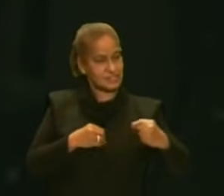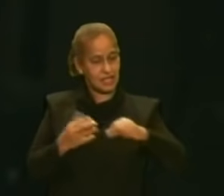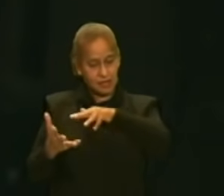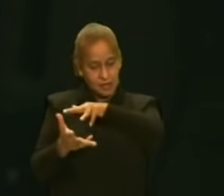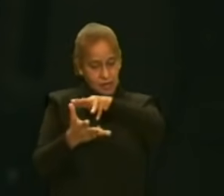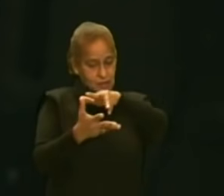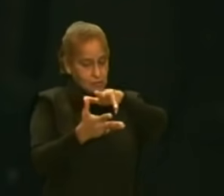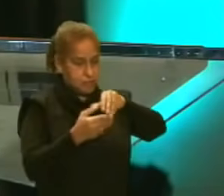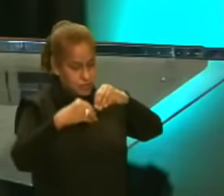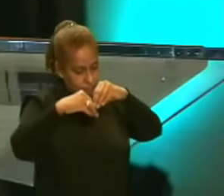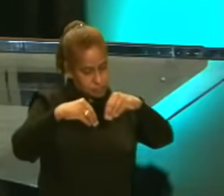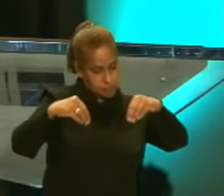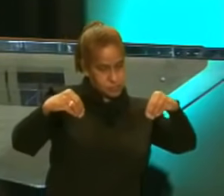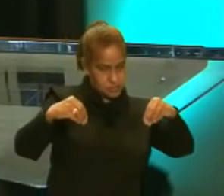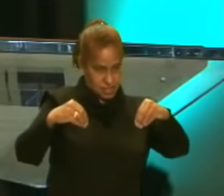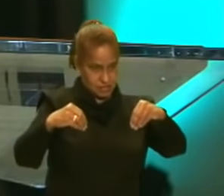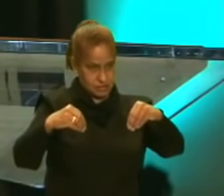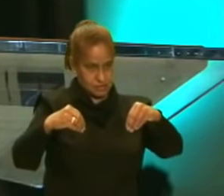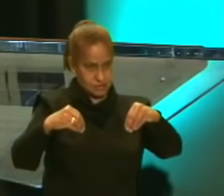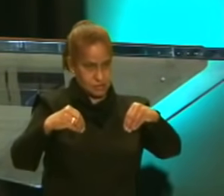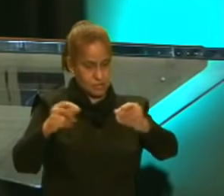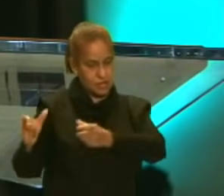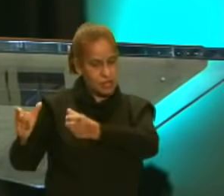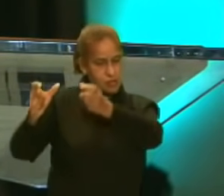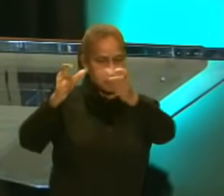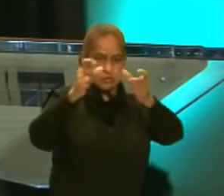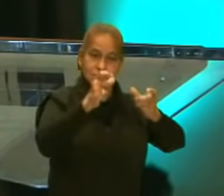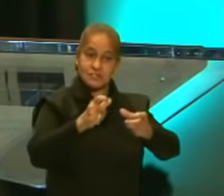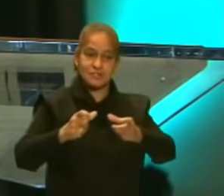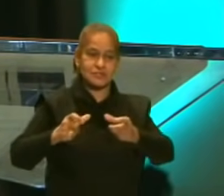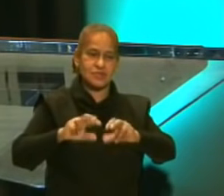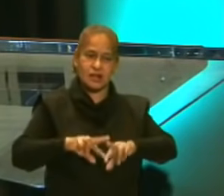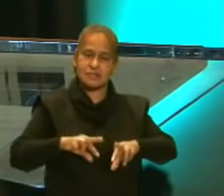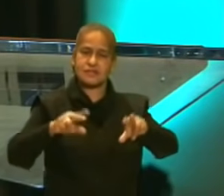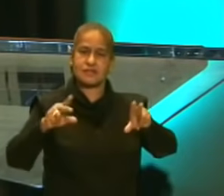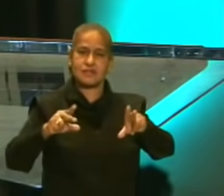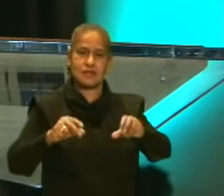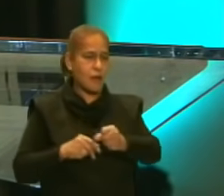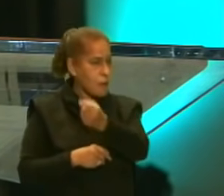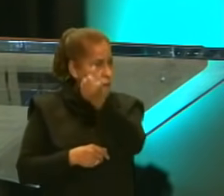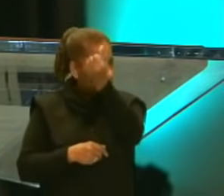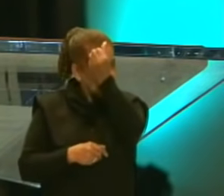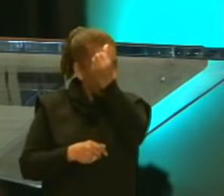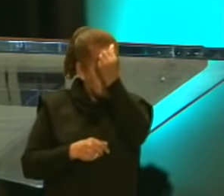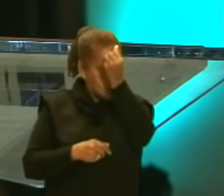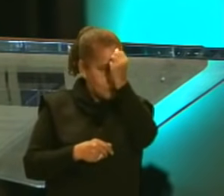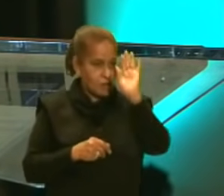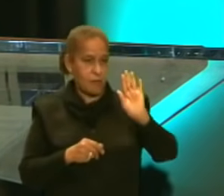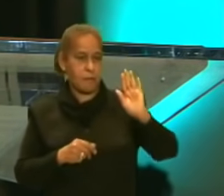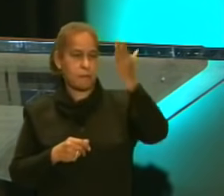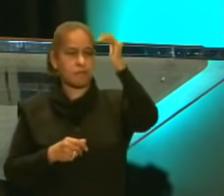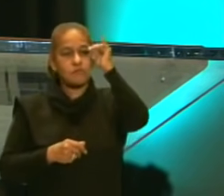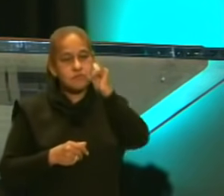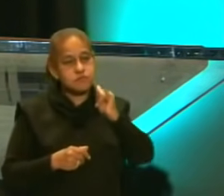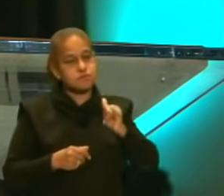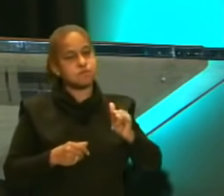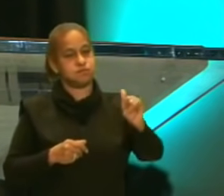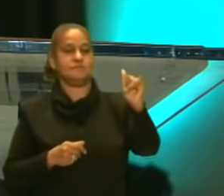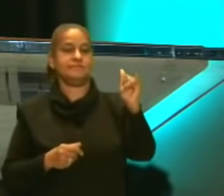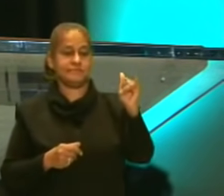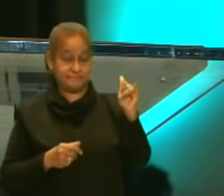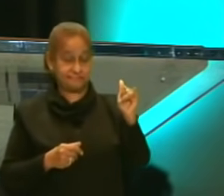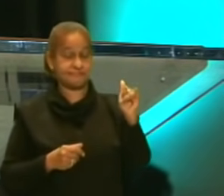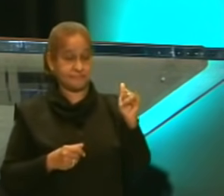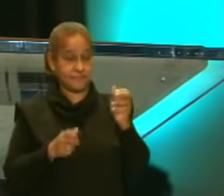besta que sai da terra, e em outros lugares essa besta que sai da terra é chamada também de um falso profeta. E aí